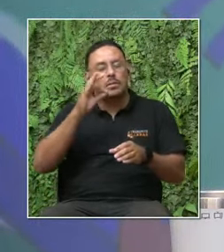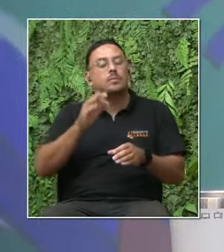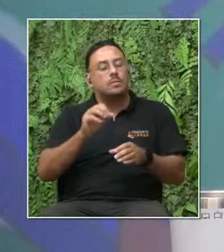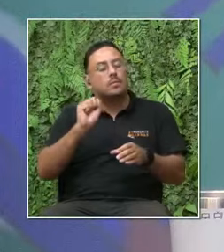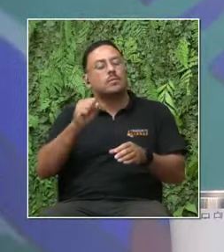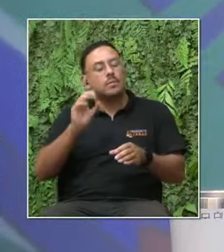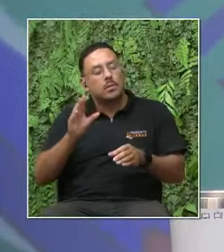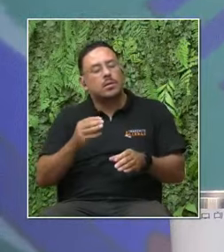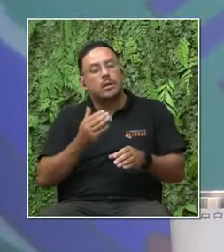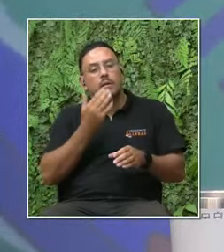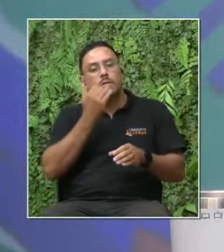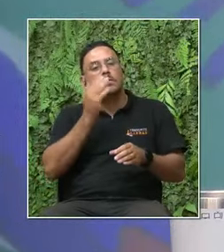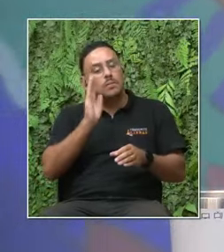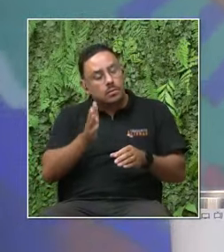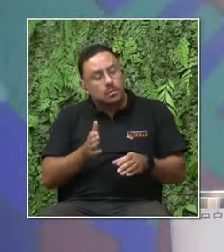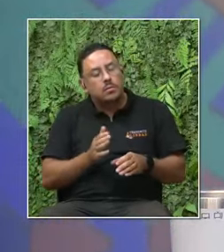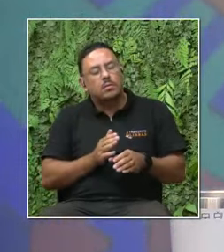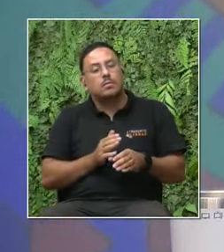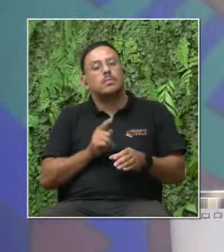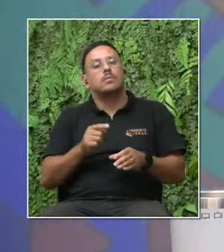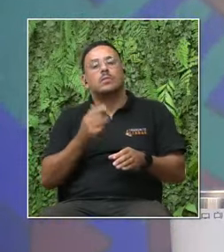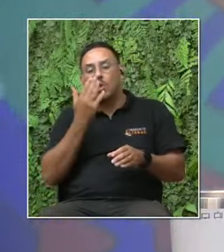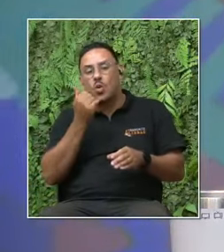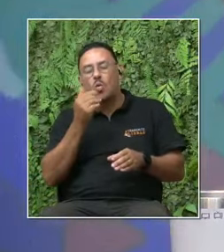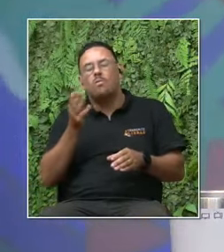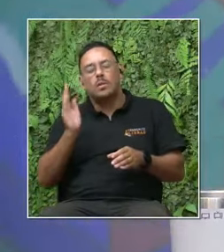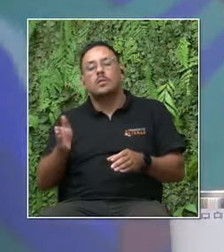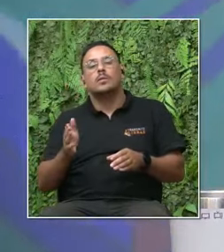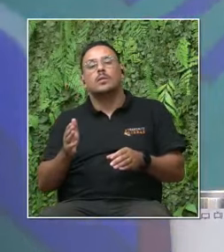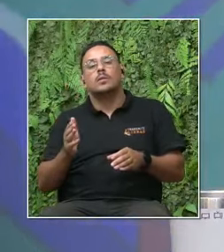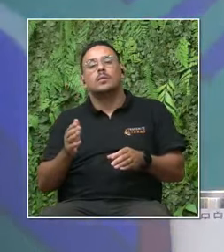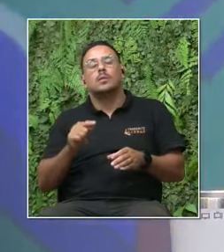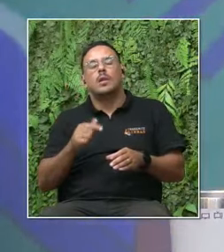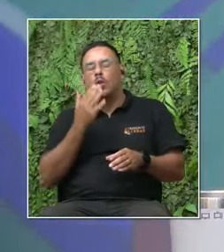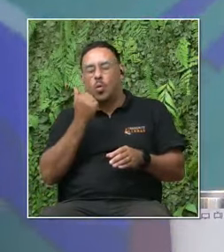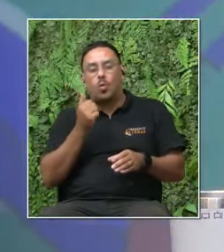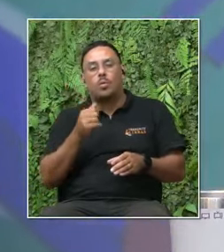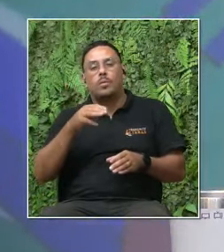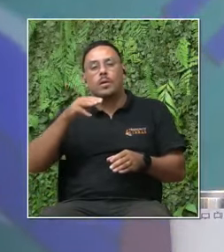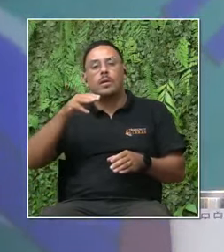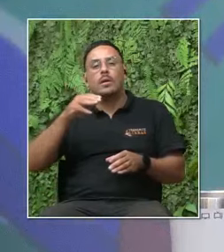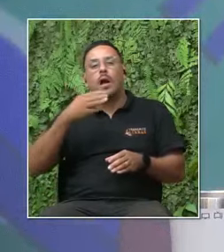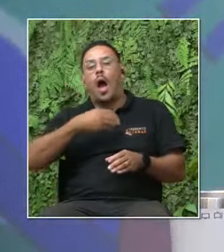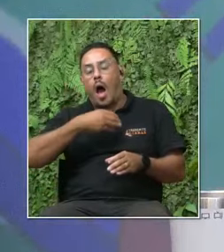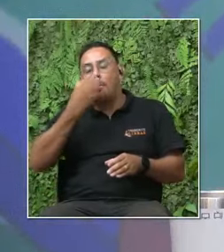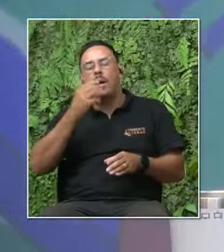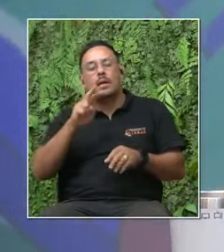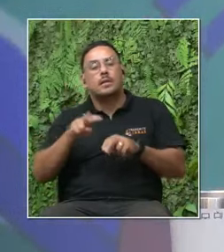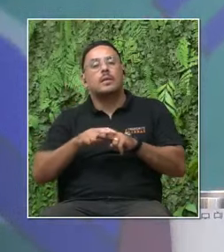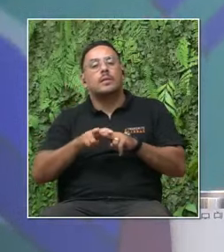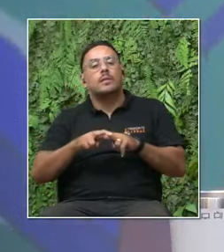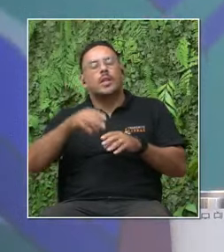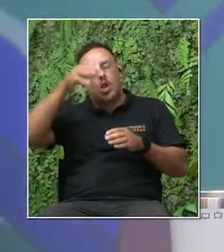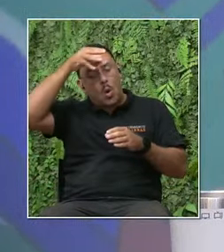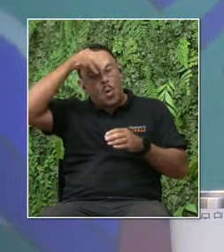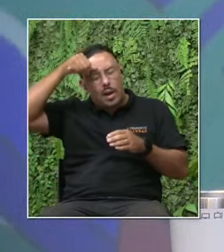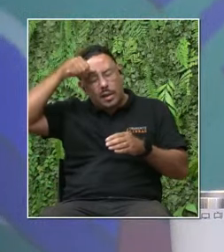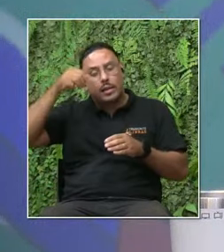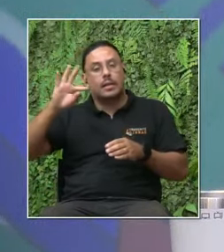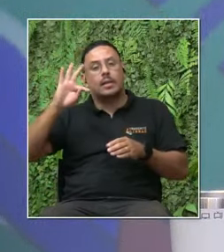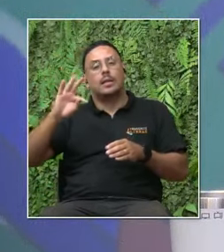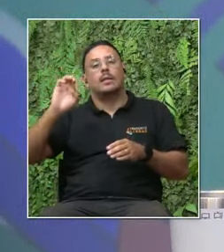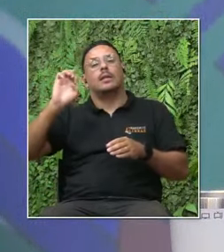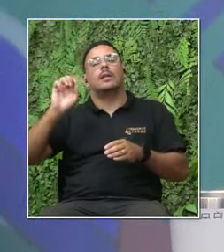claro como não imagina louco cara eu provei de maçã o de maçã verde o de guaraná o de